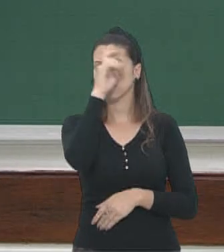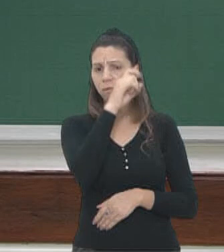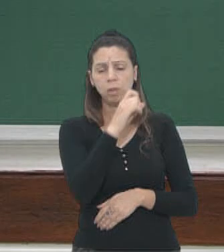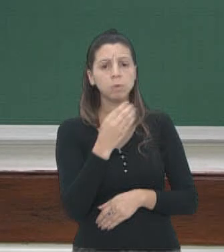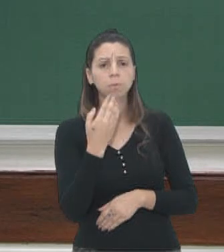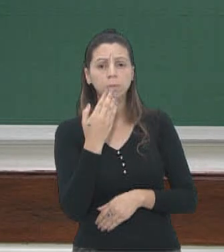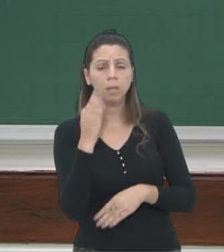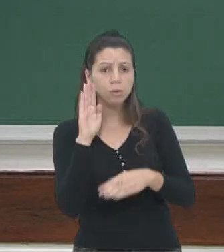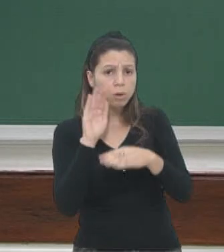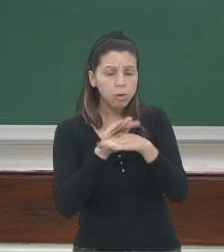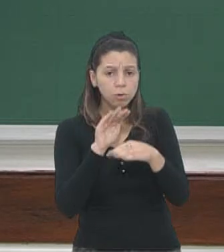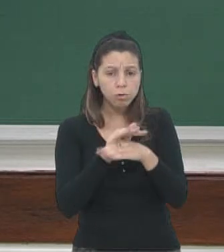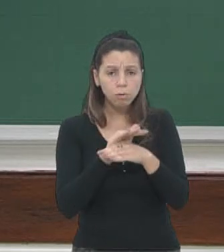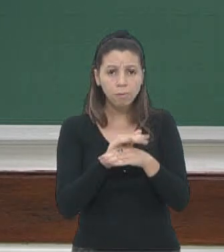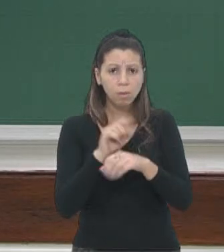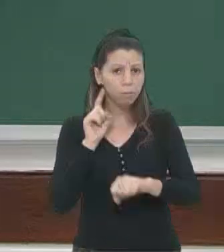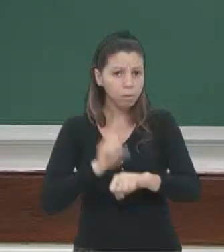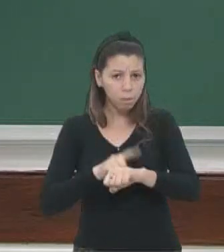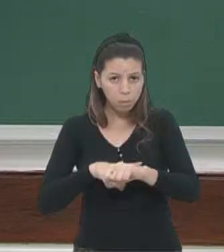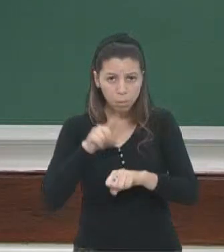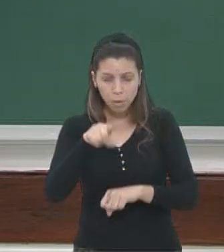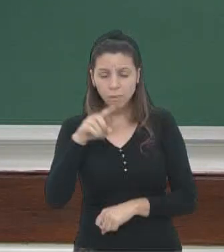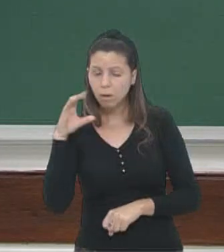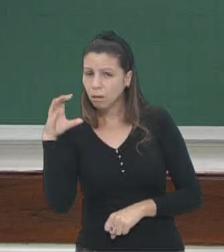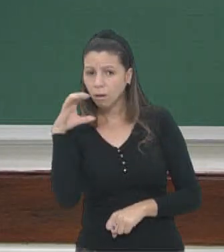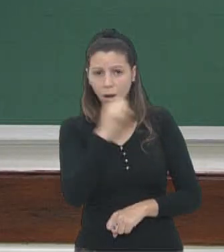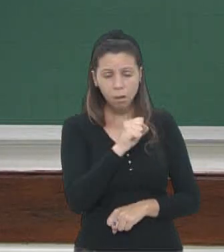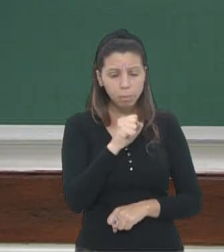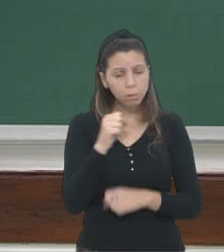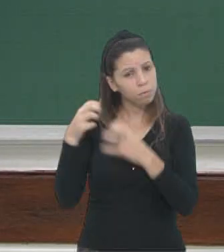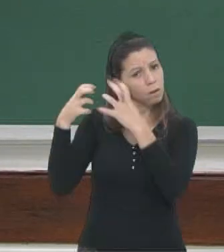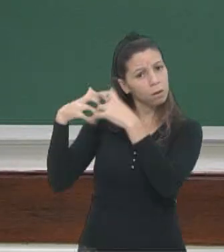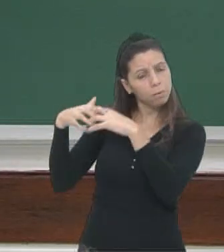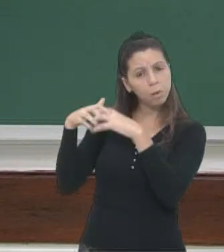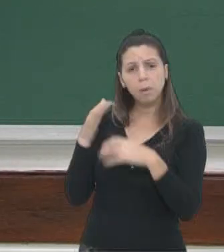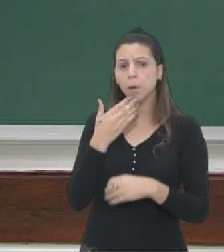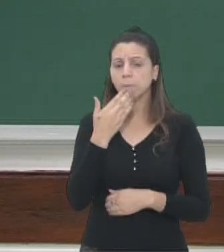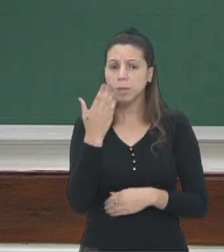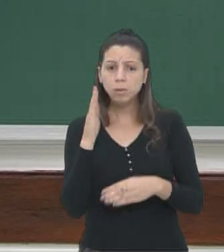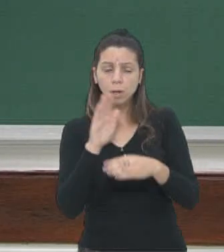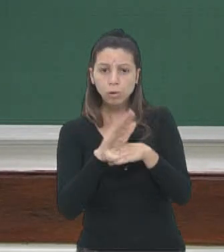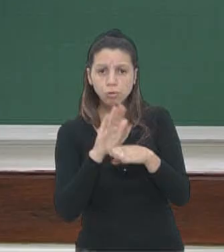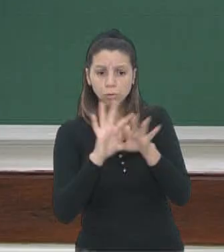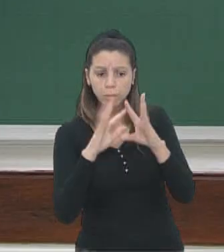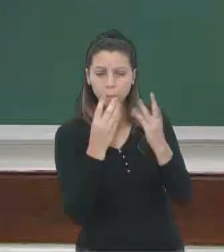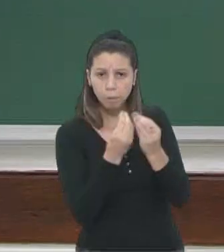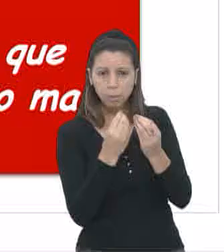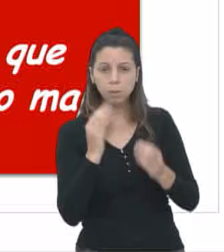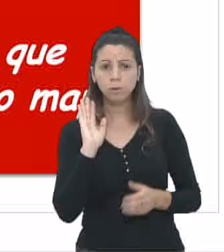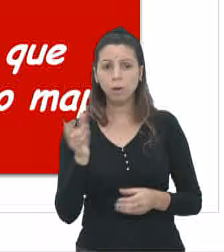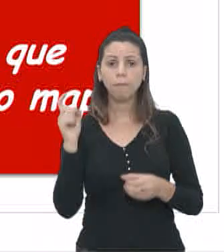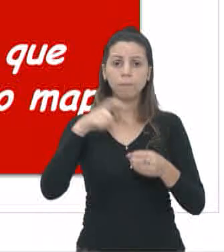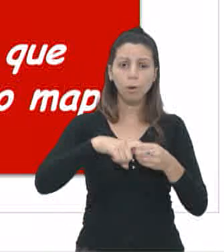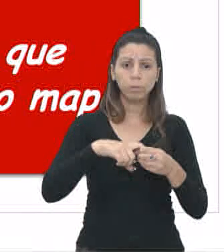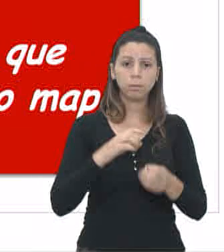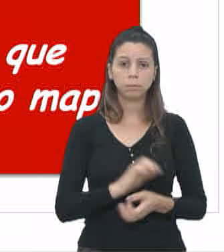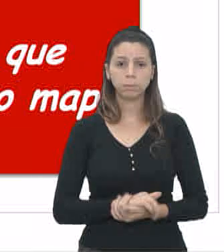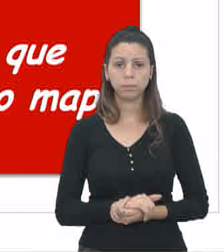casa. Eu vou deixar um tempinho bem rápido para você dar uma pensadinha e para você pedir ajuda para quem está aí. E volto já.